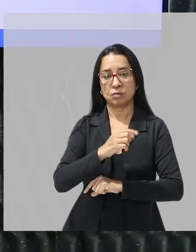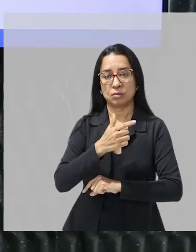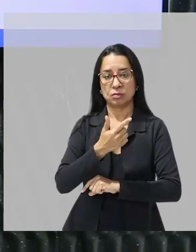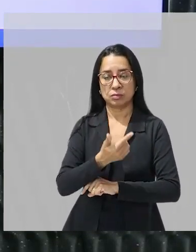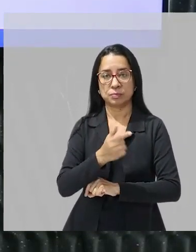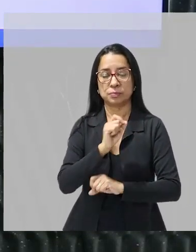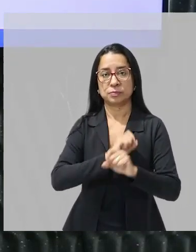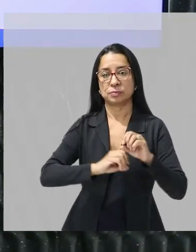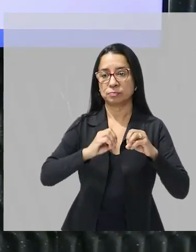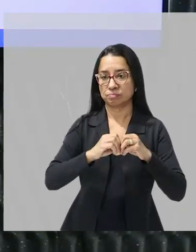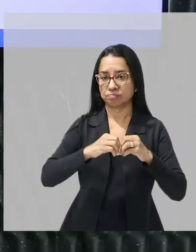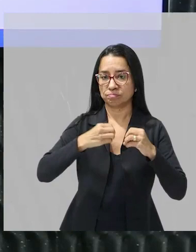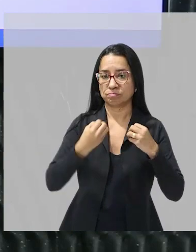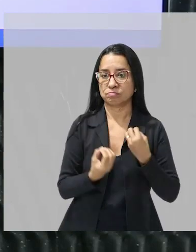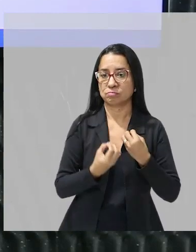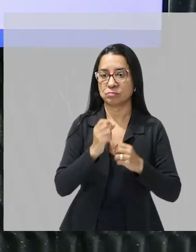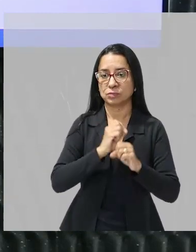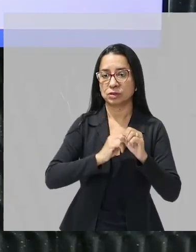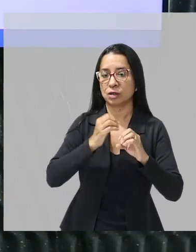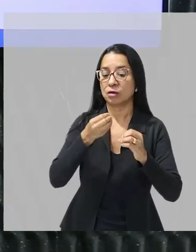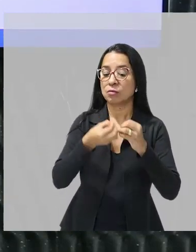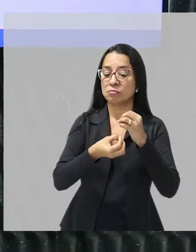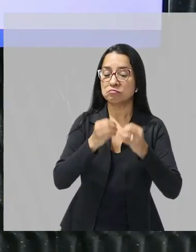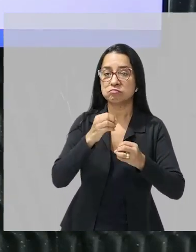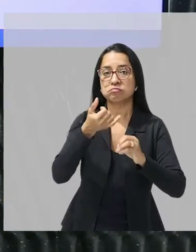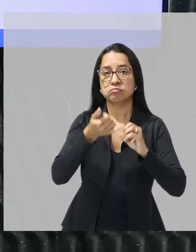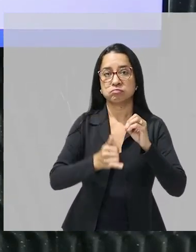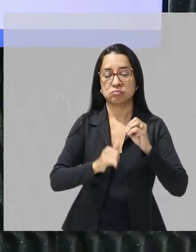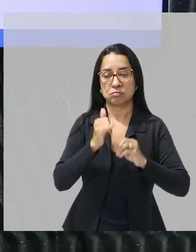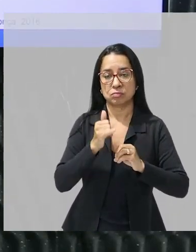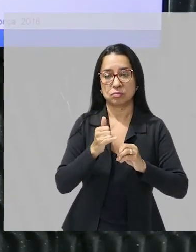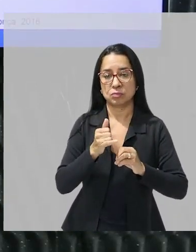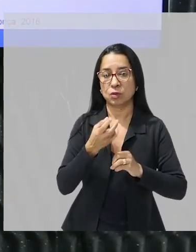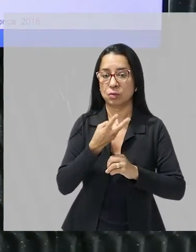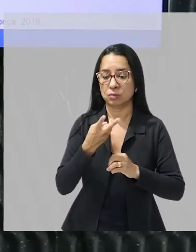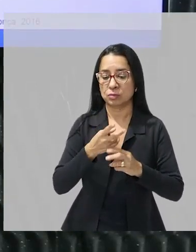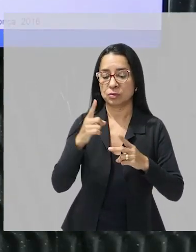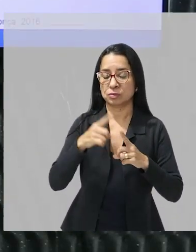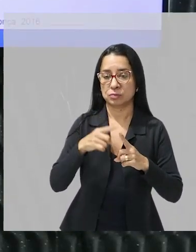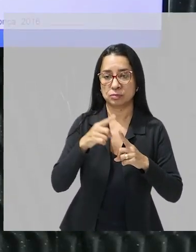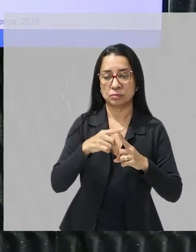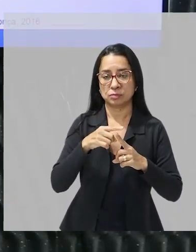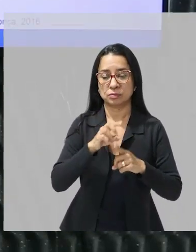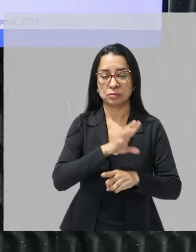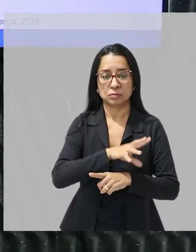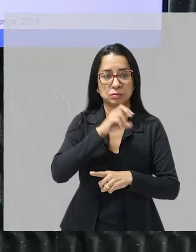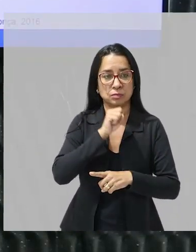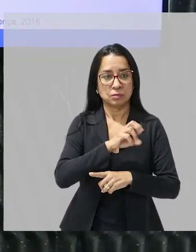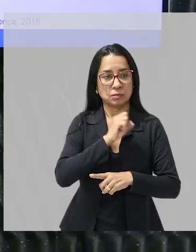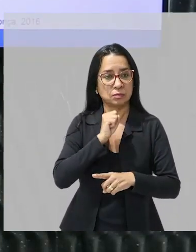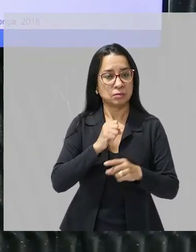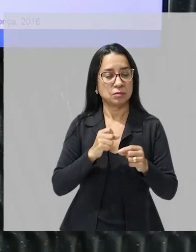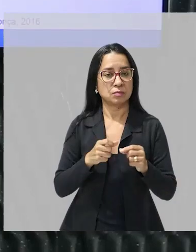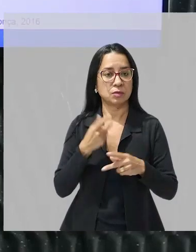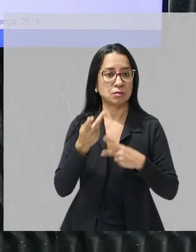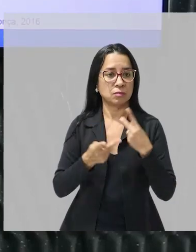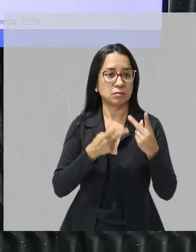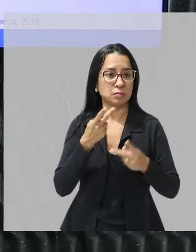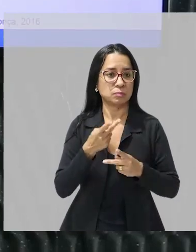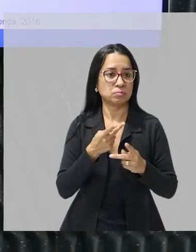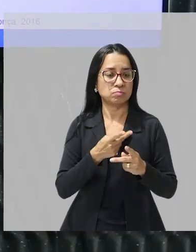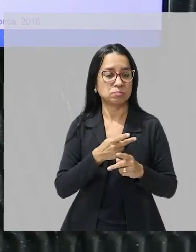as moléculas energéticas. Então, esses são os dois tipos de respirações, tá? Agora, falando um pouco da respiração